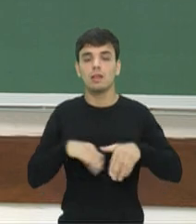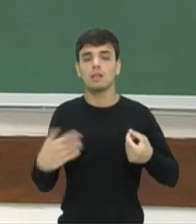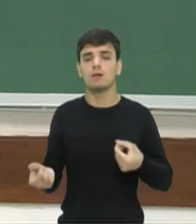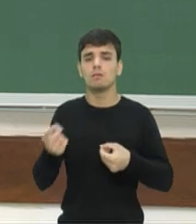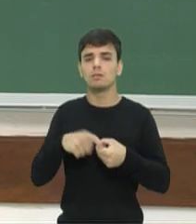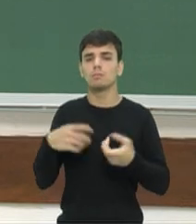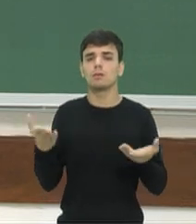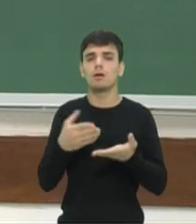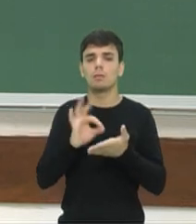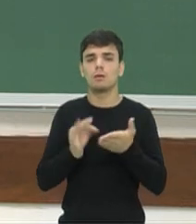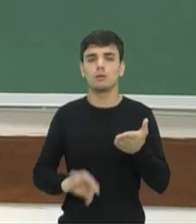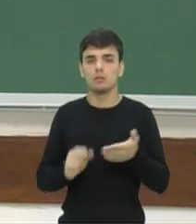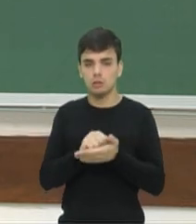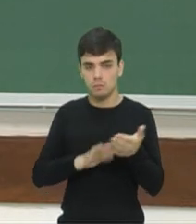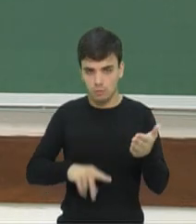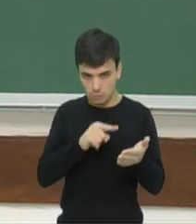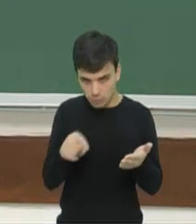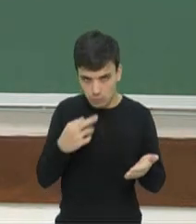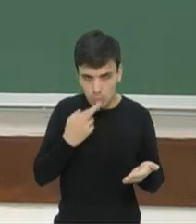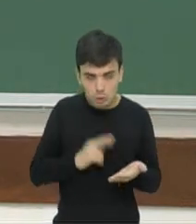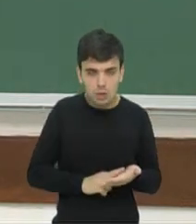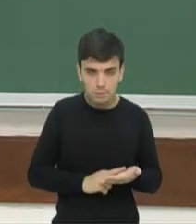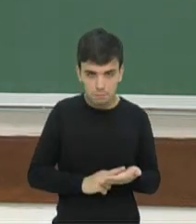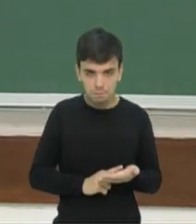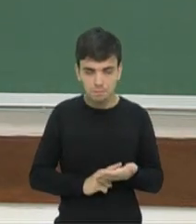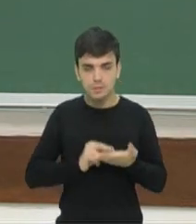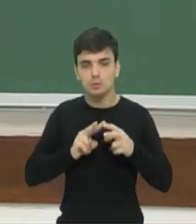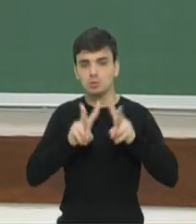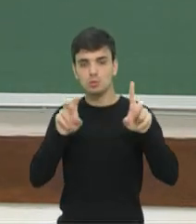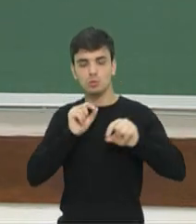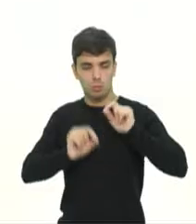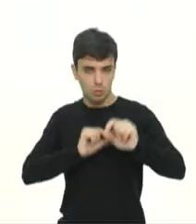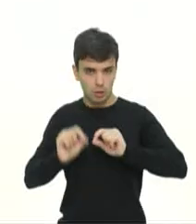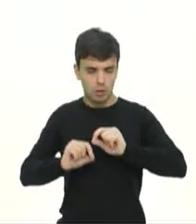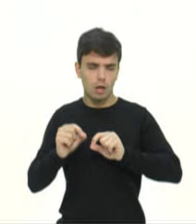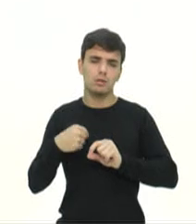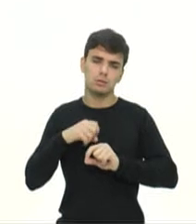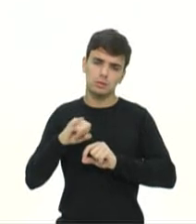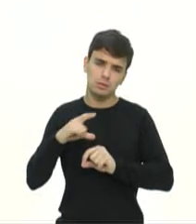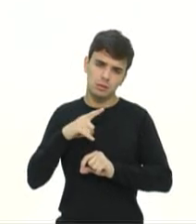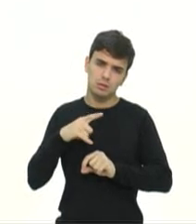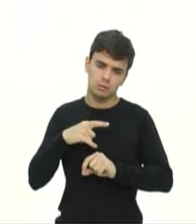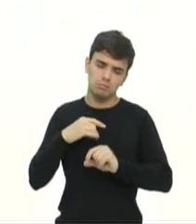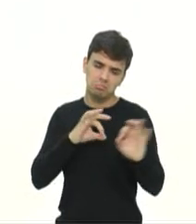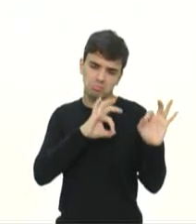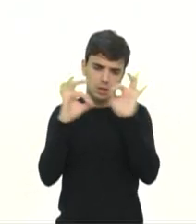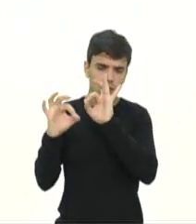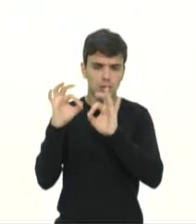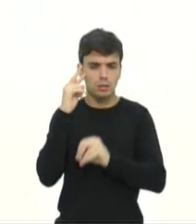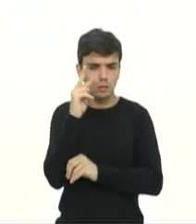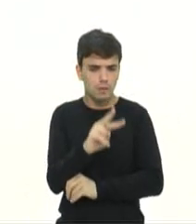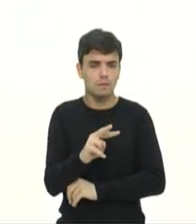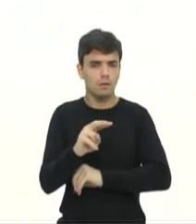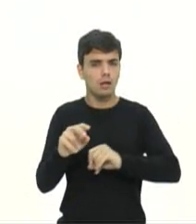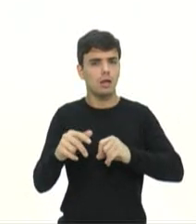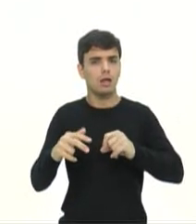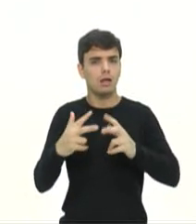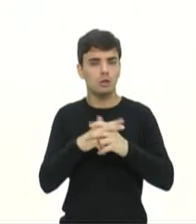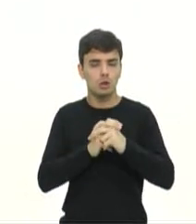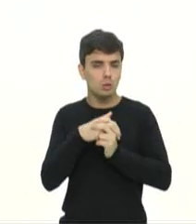Retornamos então, pessoal, com a correção desse exercício aqui que tinha ficado para vocês, que era o quê? Embora muito agradável de assistir, como o torneio de karatê